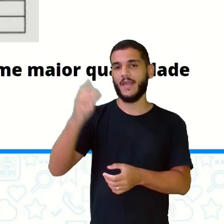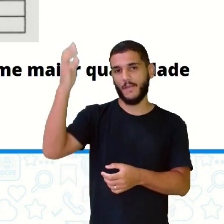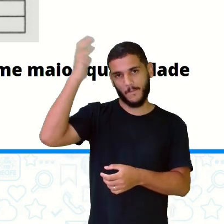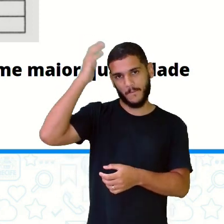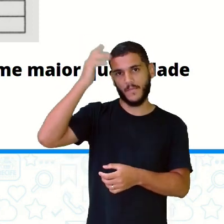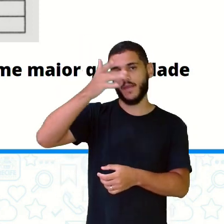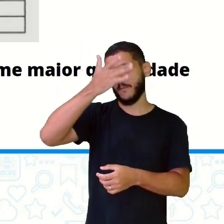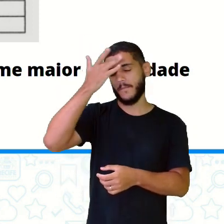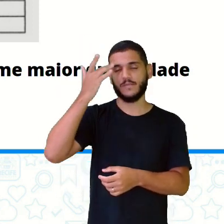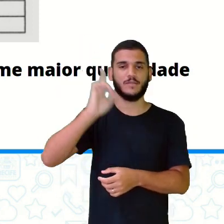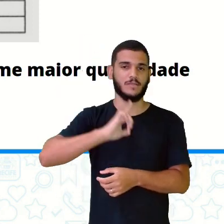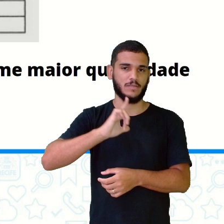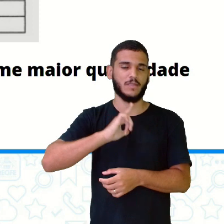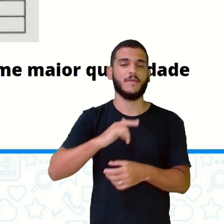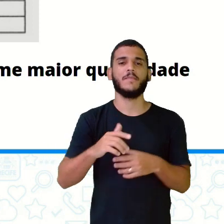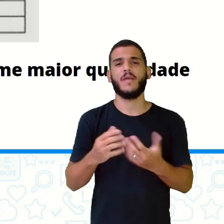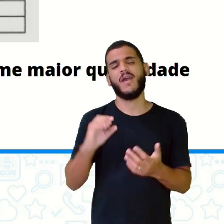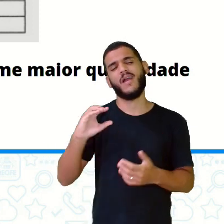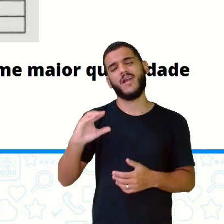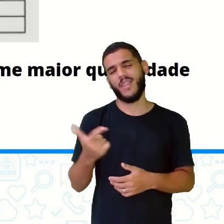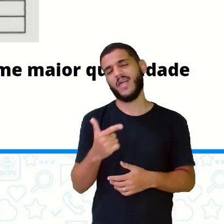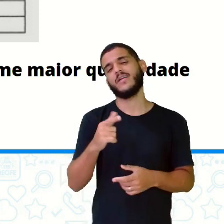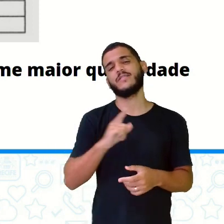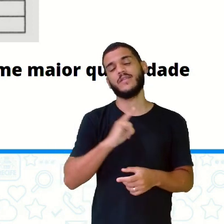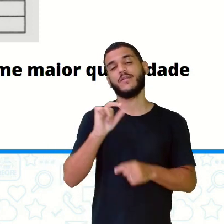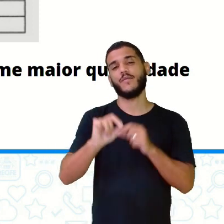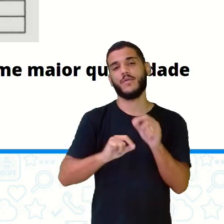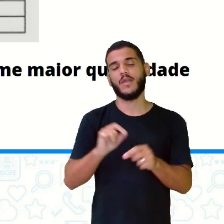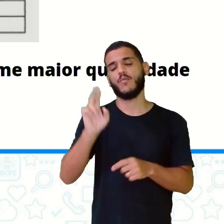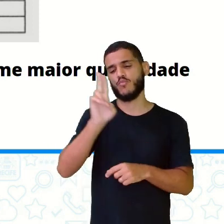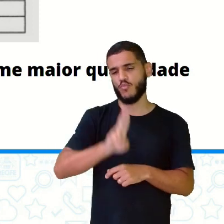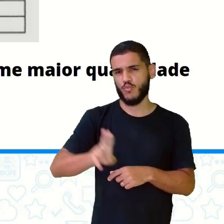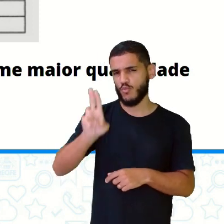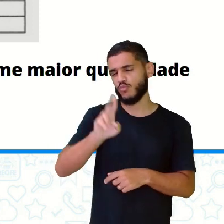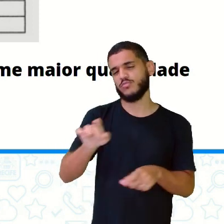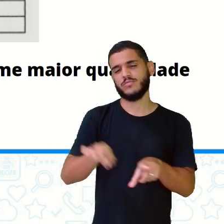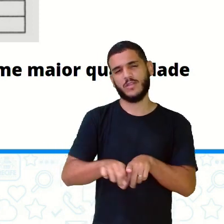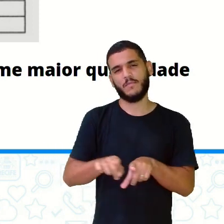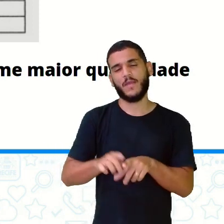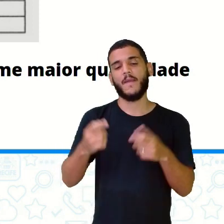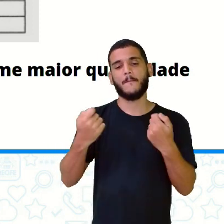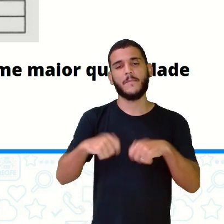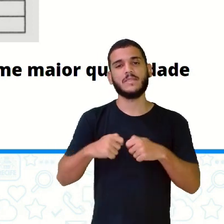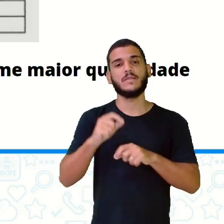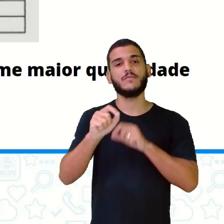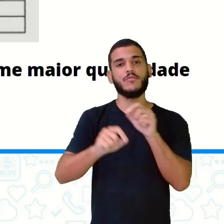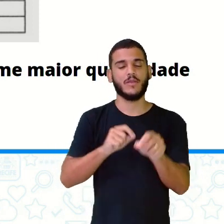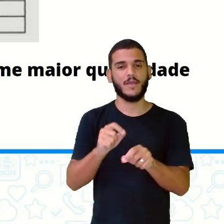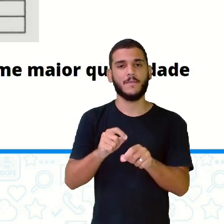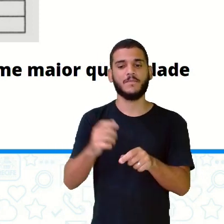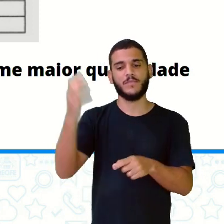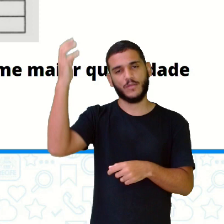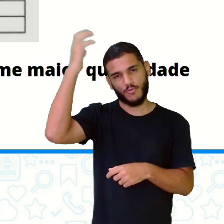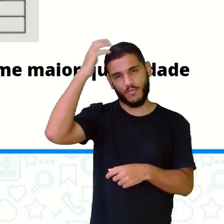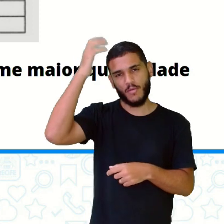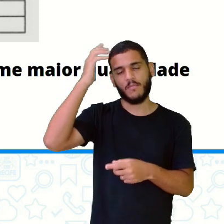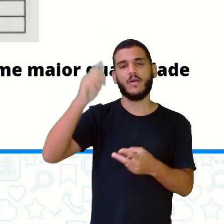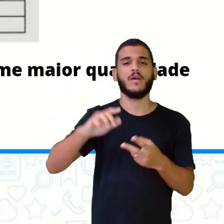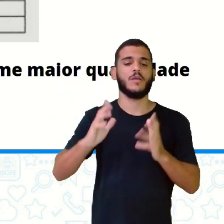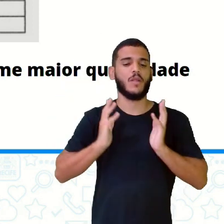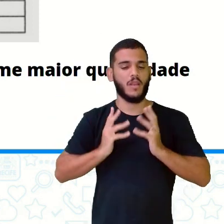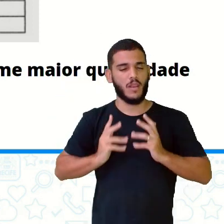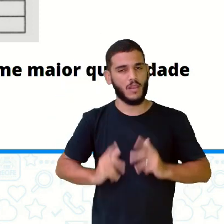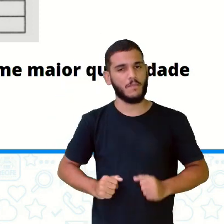toma. Claro que tem as questões de desperdício. O que é que a gente tem que fazer? Tomou banho, foi sem